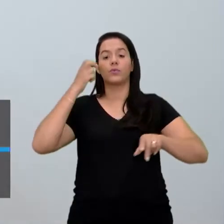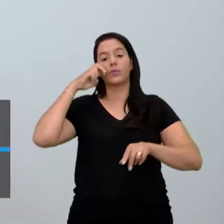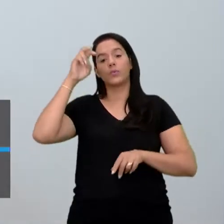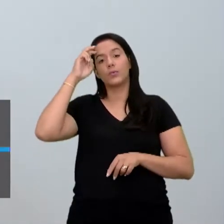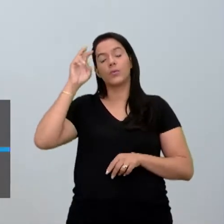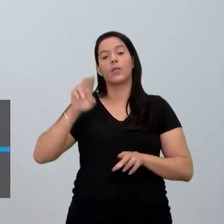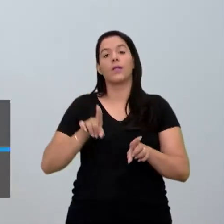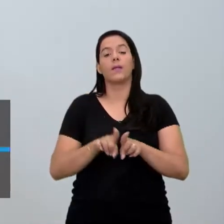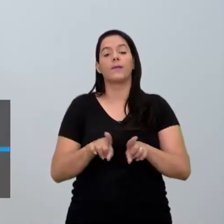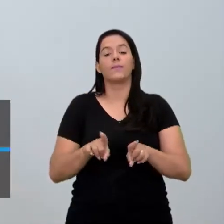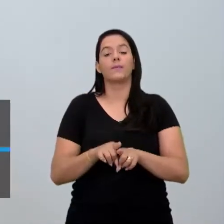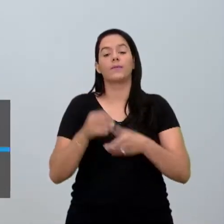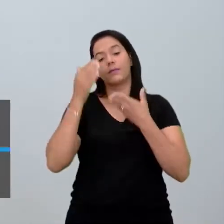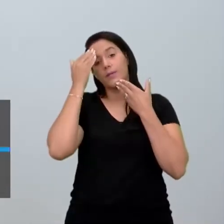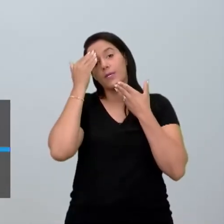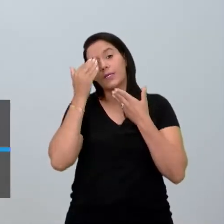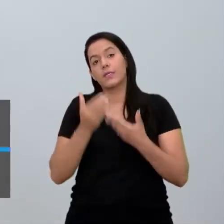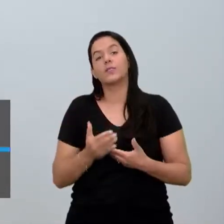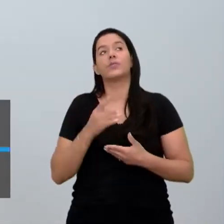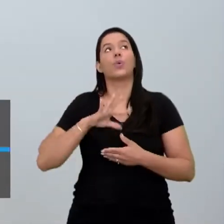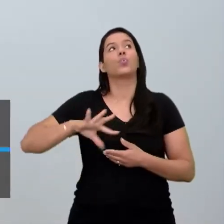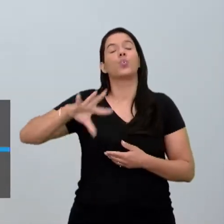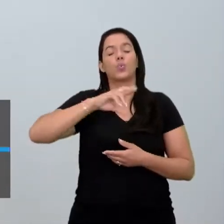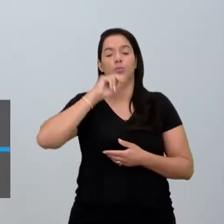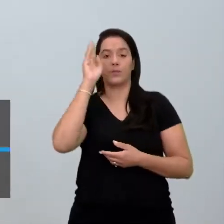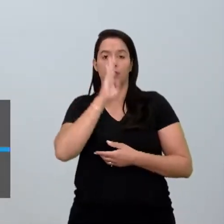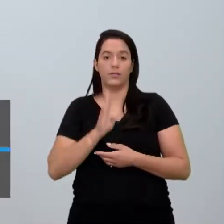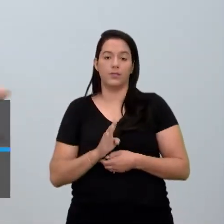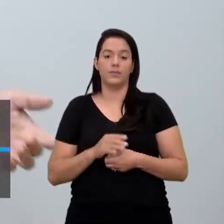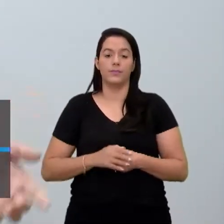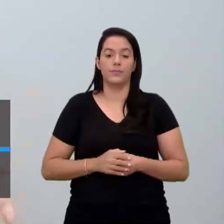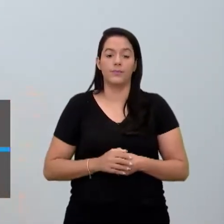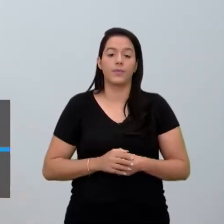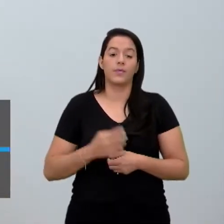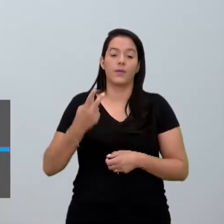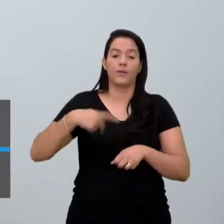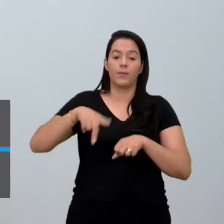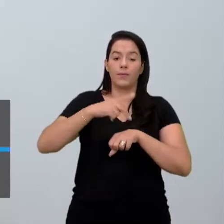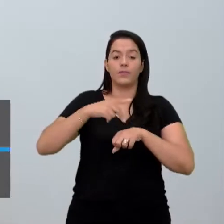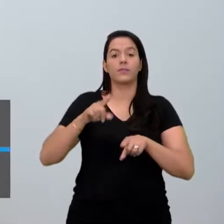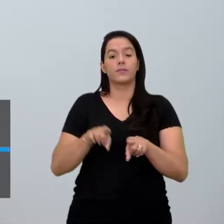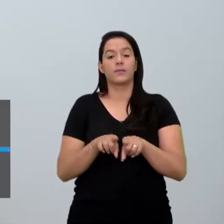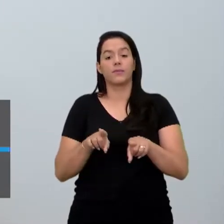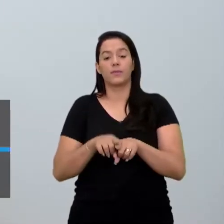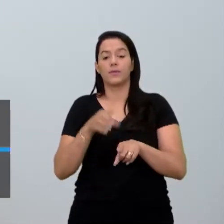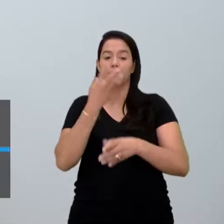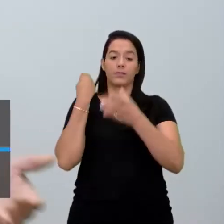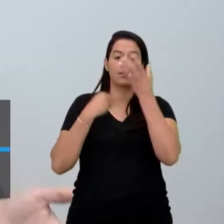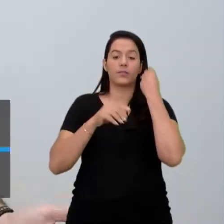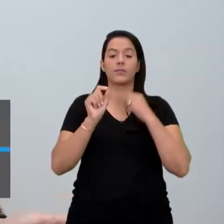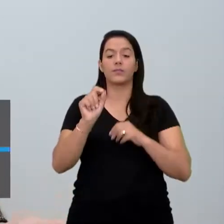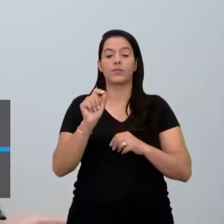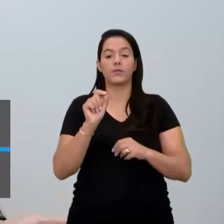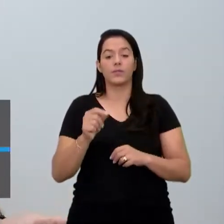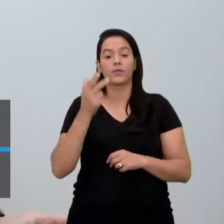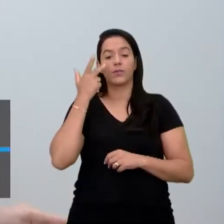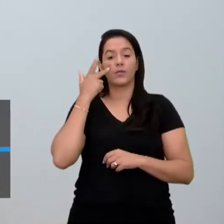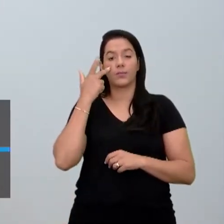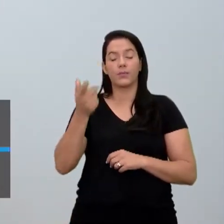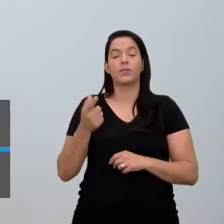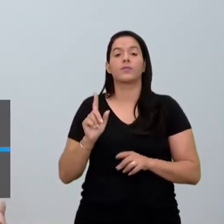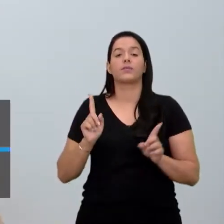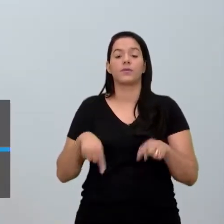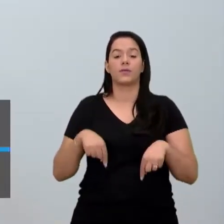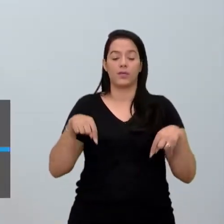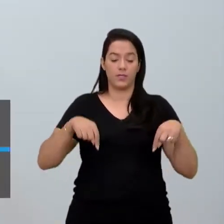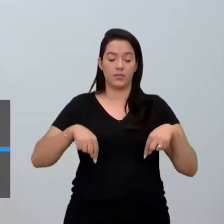uma gratidão imensa pelo Brasil, né? Um país que a gente não pode esquecer, é um país acima de tudo cosmopolita, né? Esse Brasil